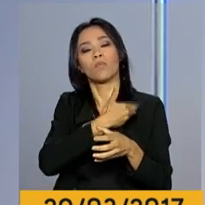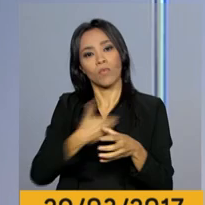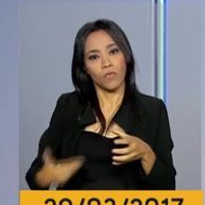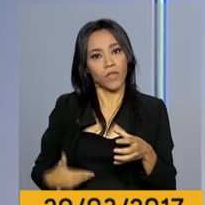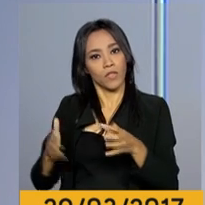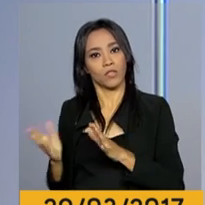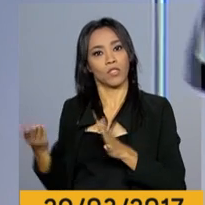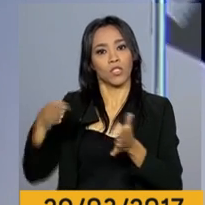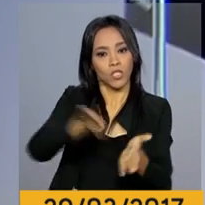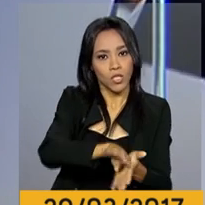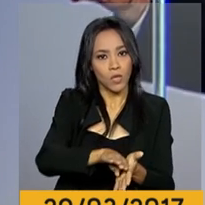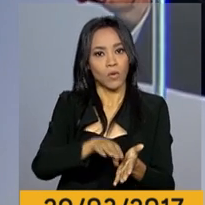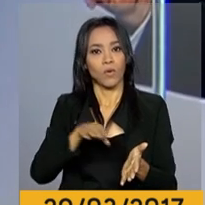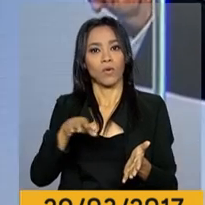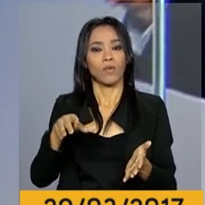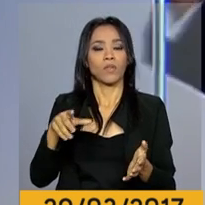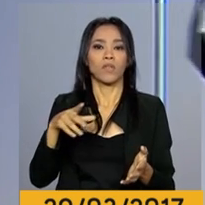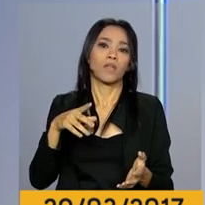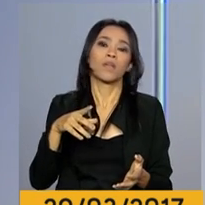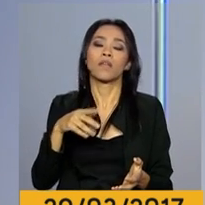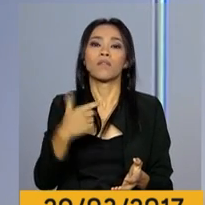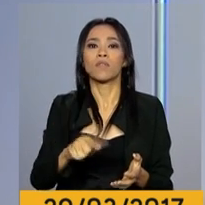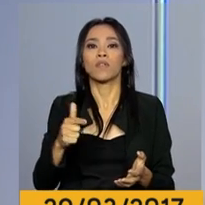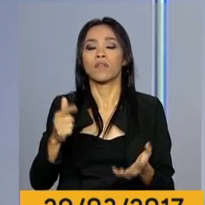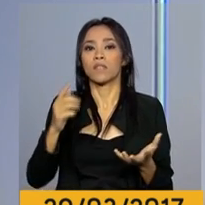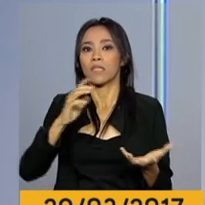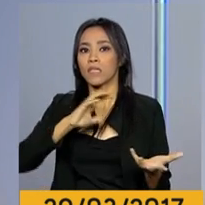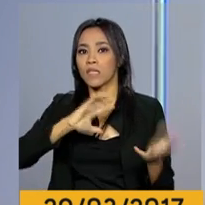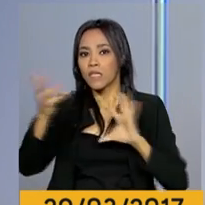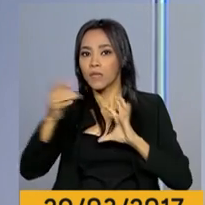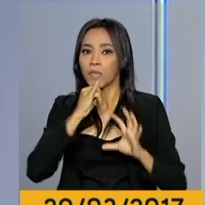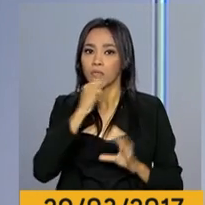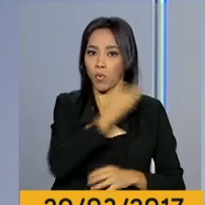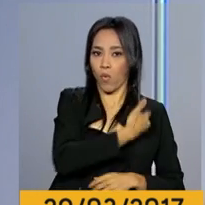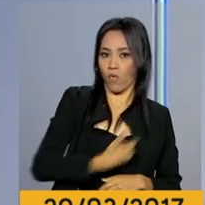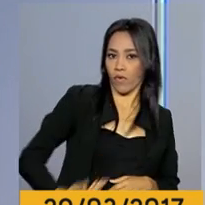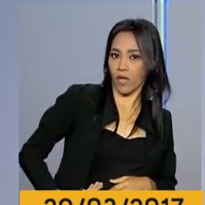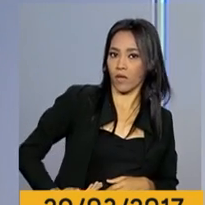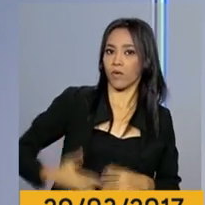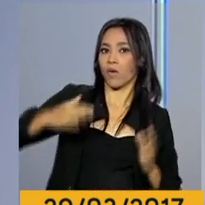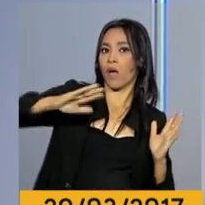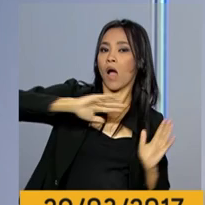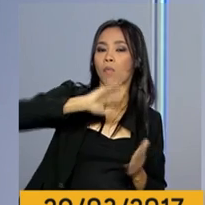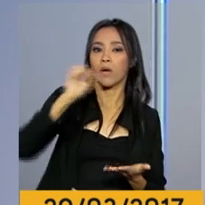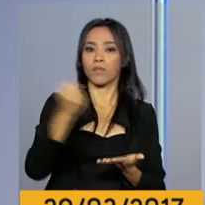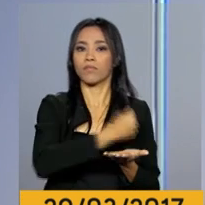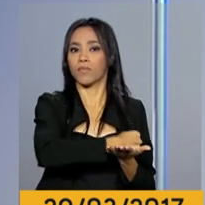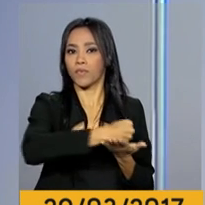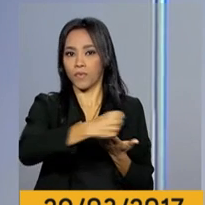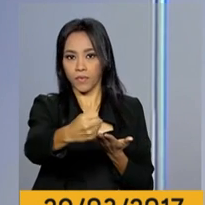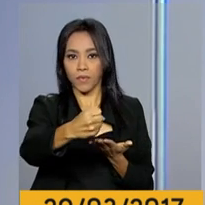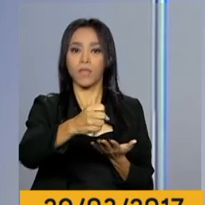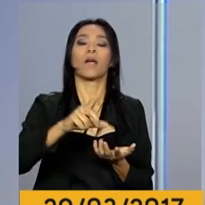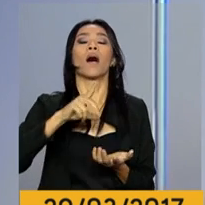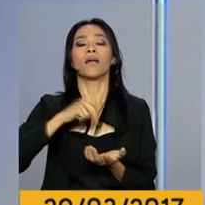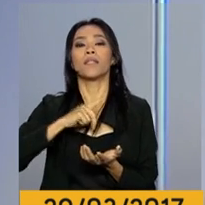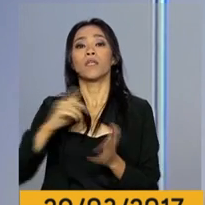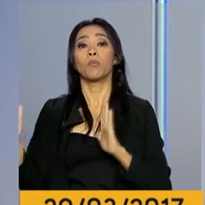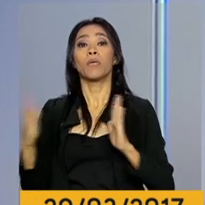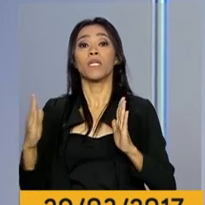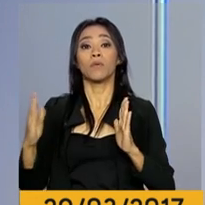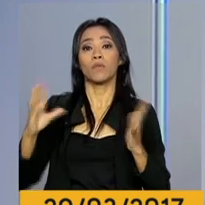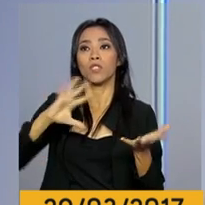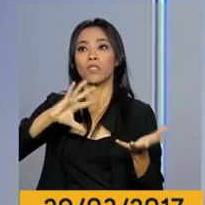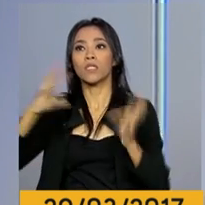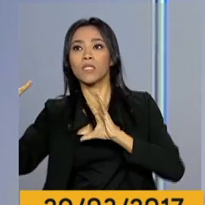exatamente transição do governo a outra é um período de transição do